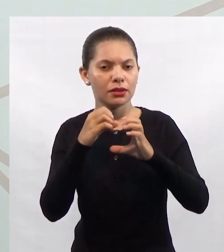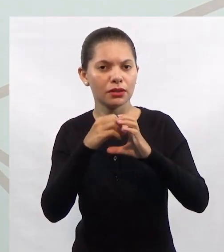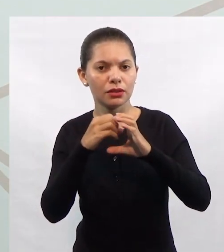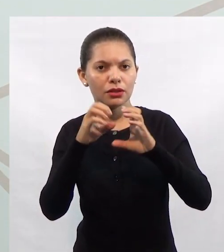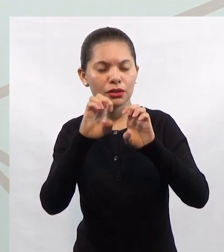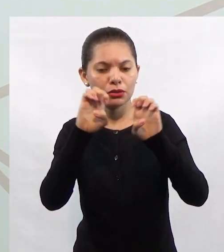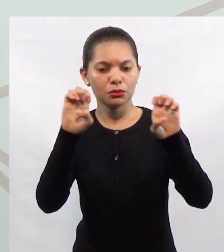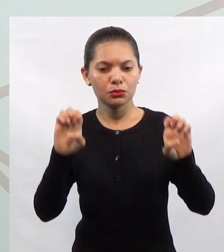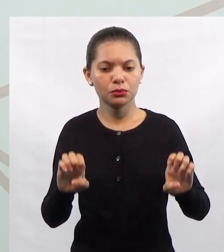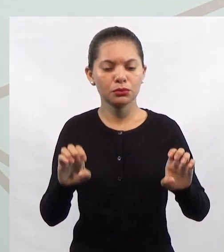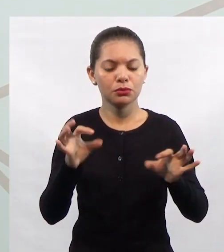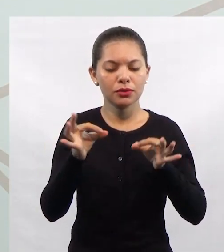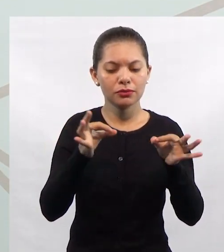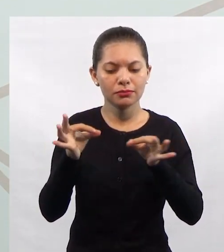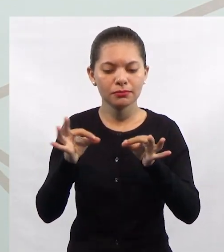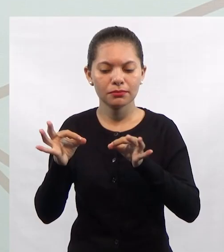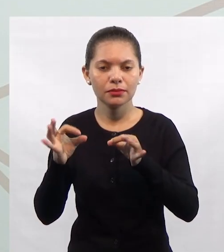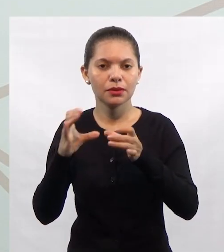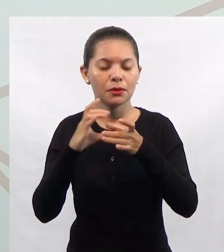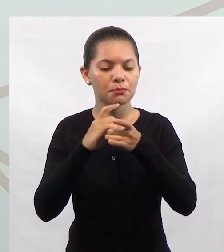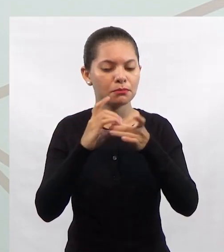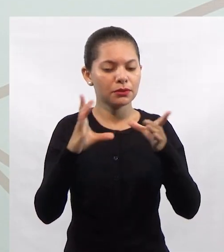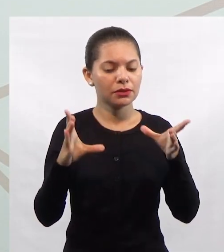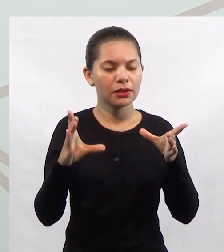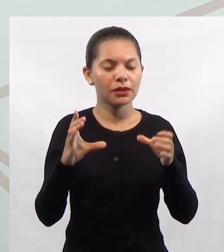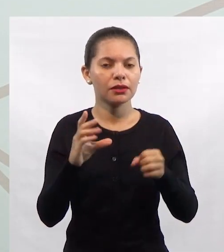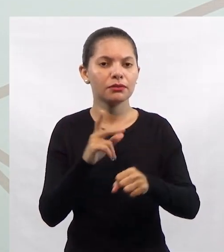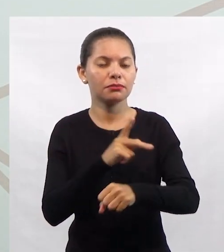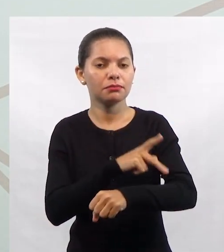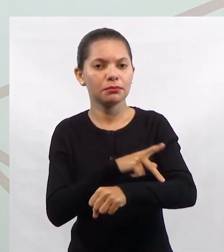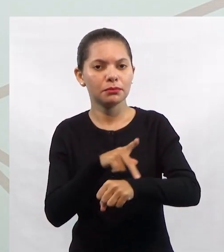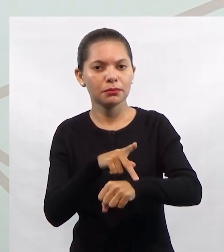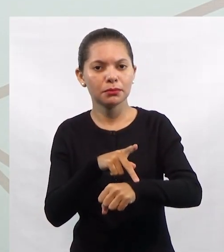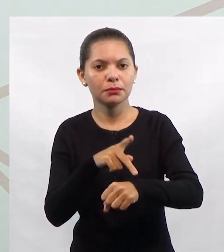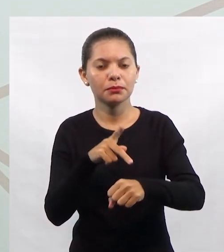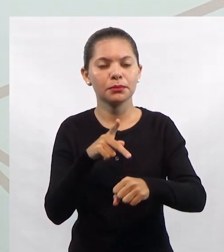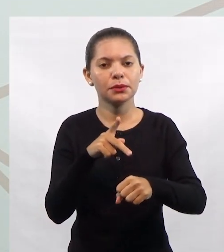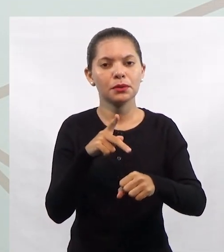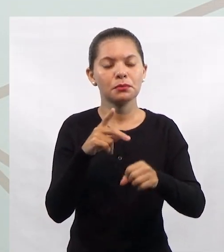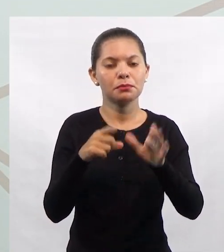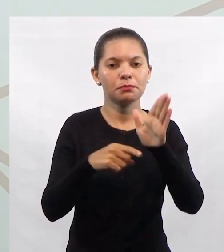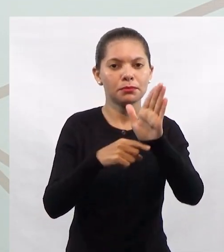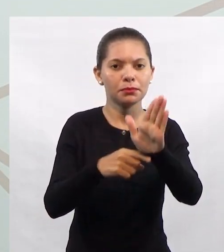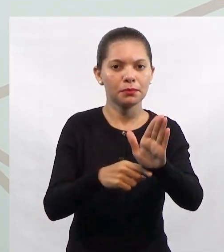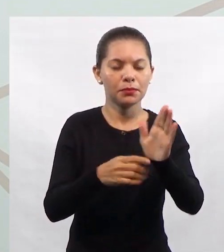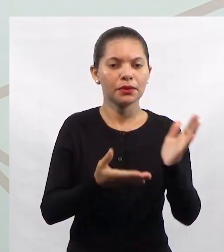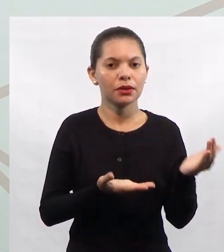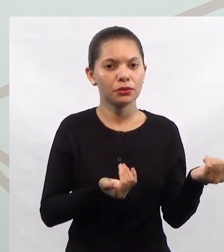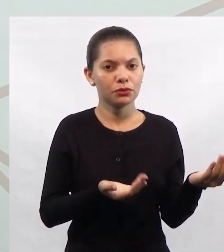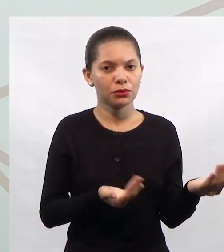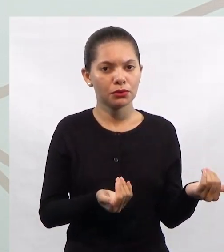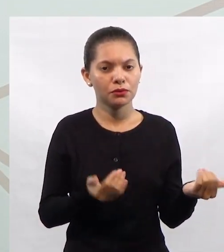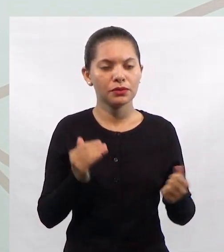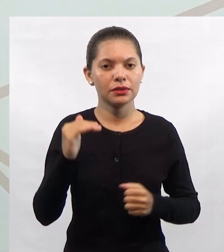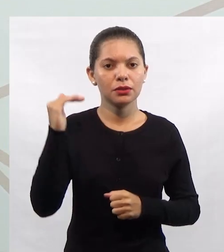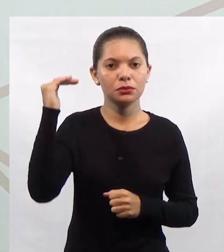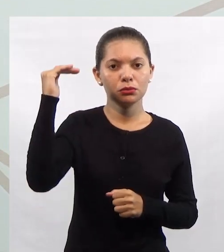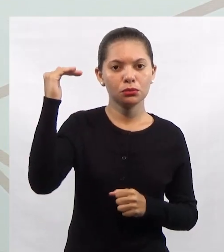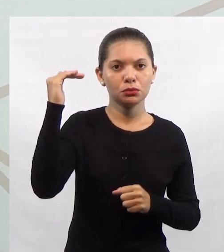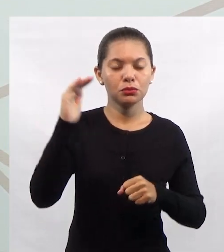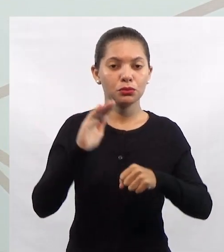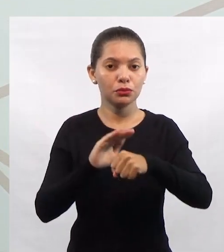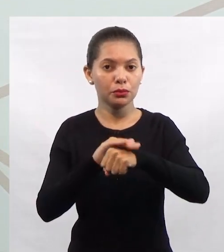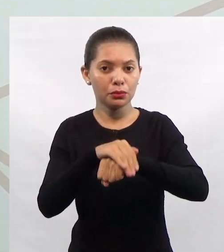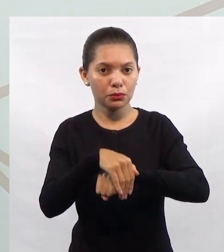de organização didático-pedagógica para atender à educação de jovens e adultos, não só no período noturno, que é